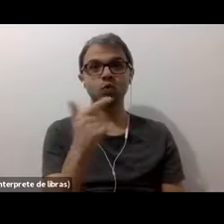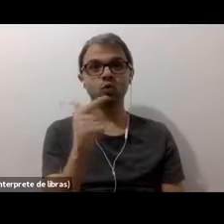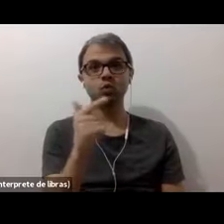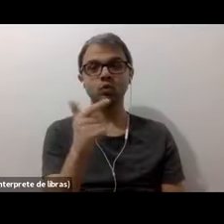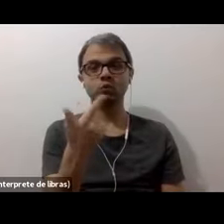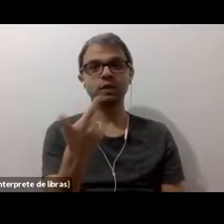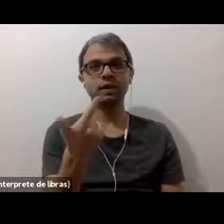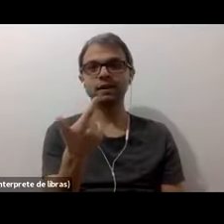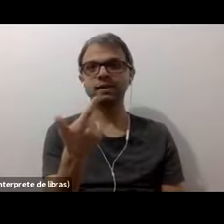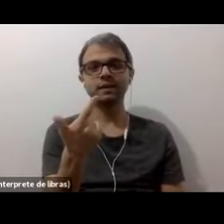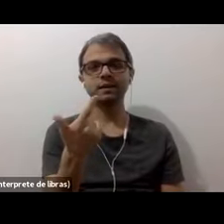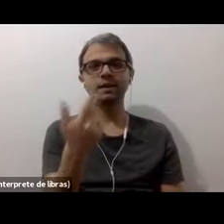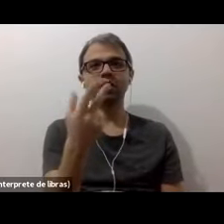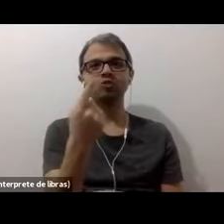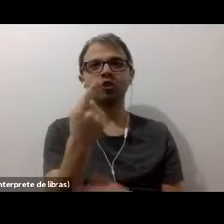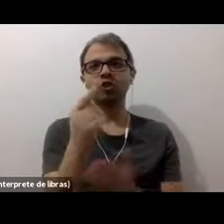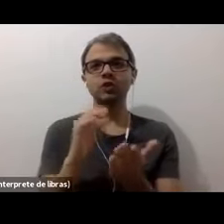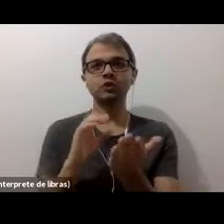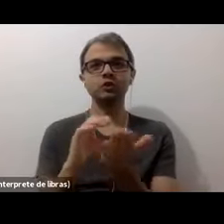para a cidade.